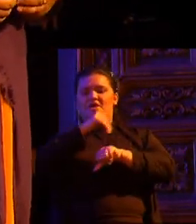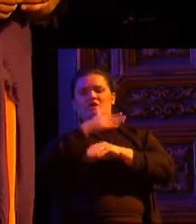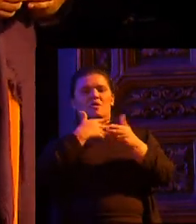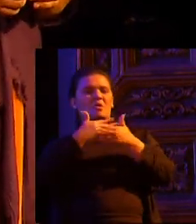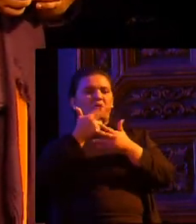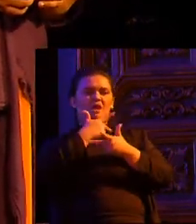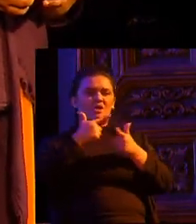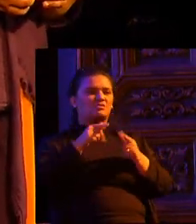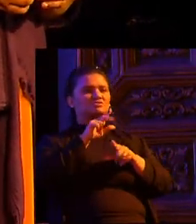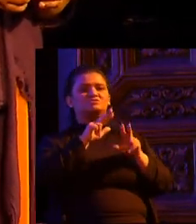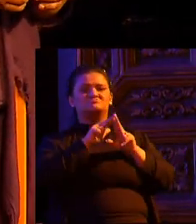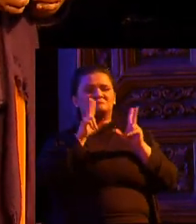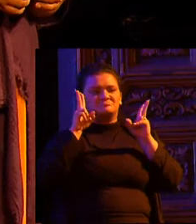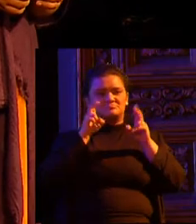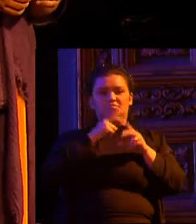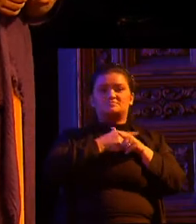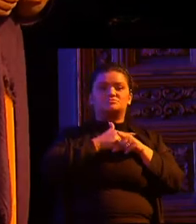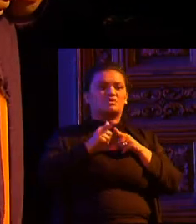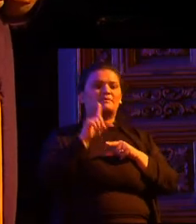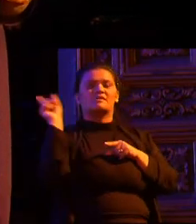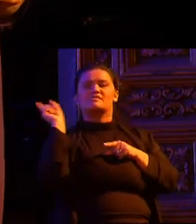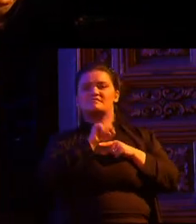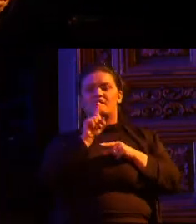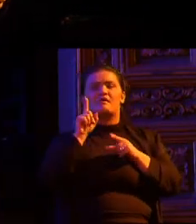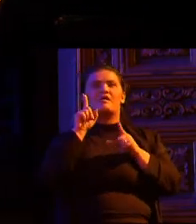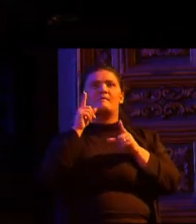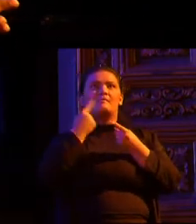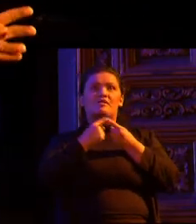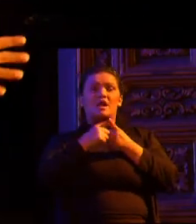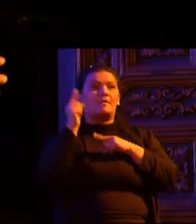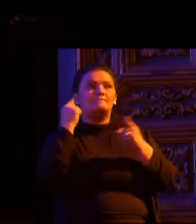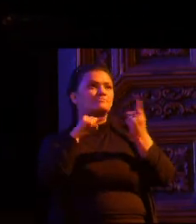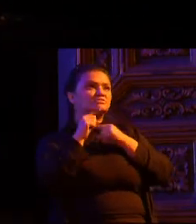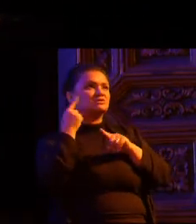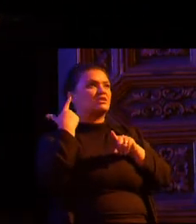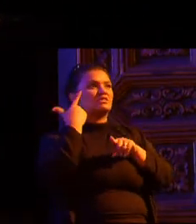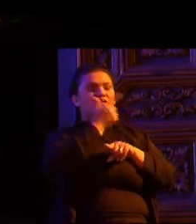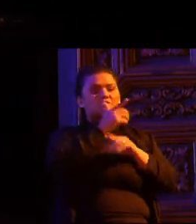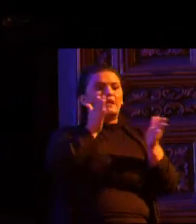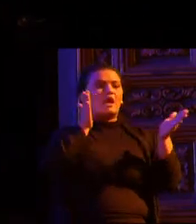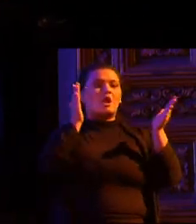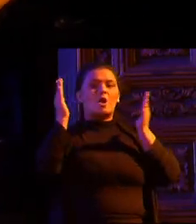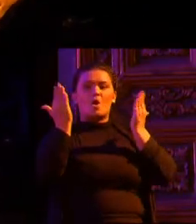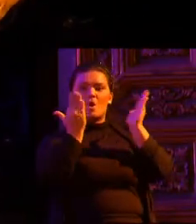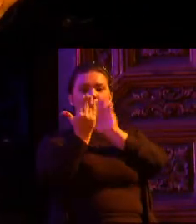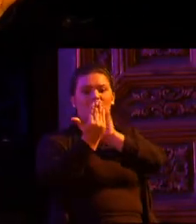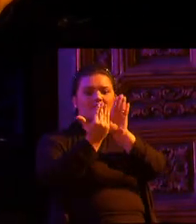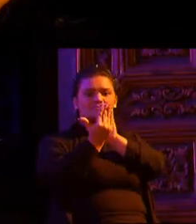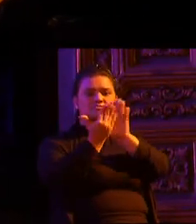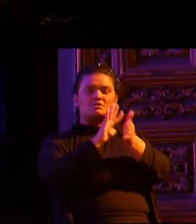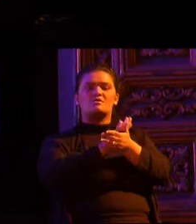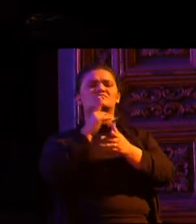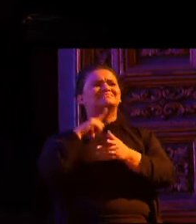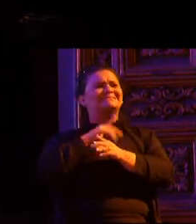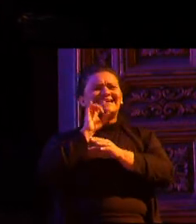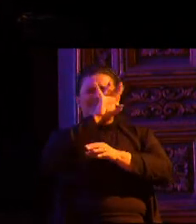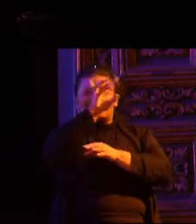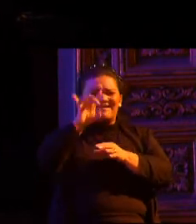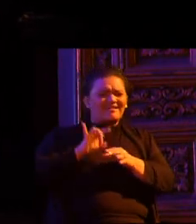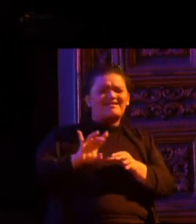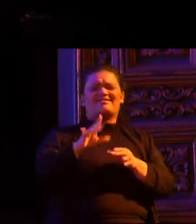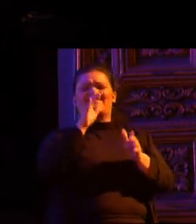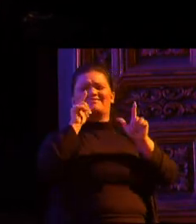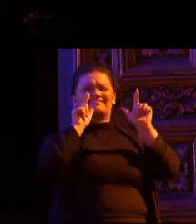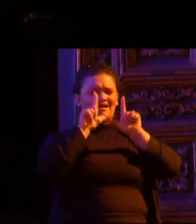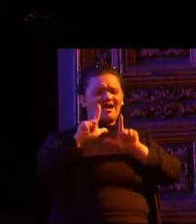sobre isso, porque a música, ela não é não existe comparação na música, cada artista, cada álbum, cada trabalho tem